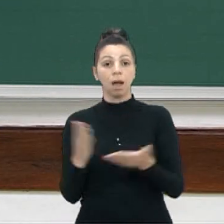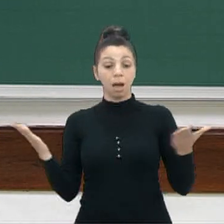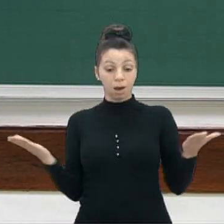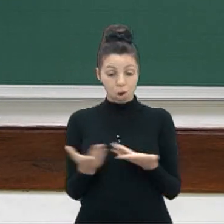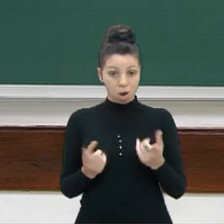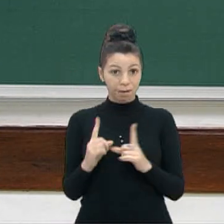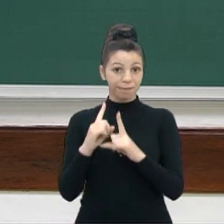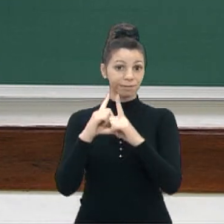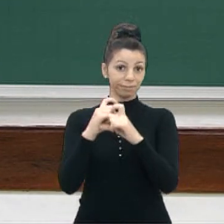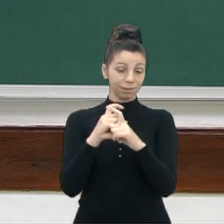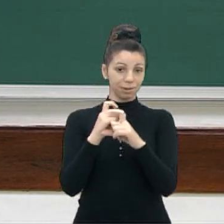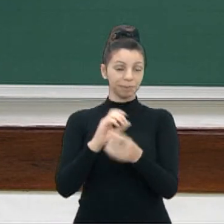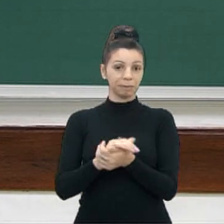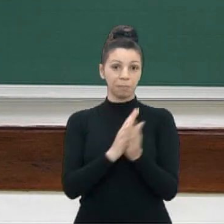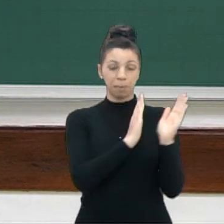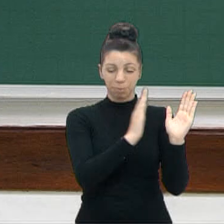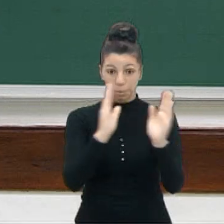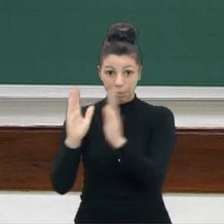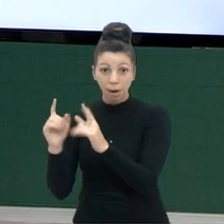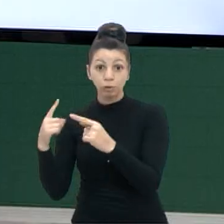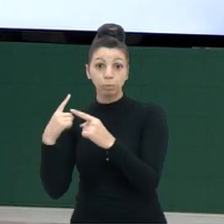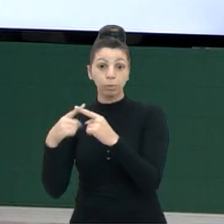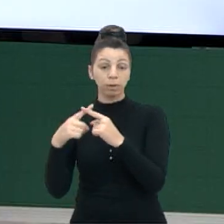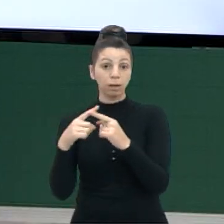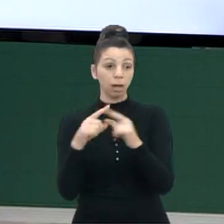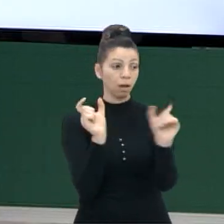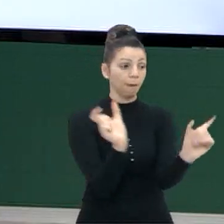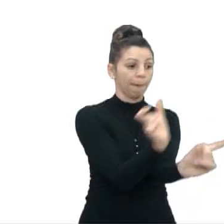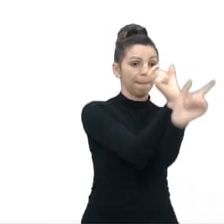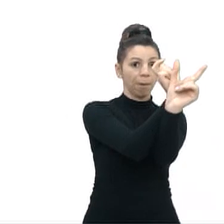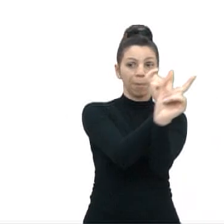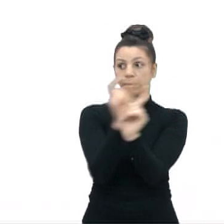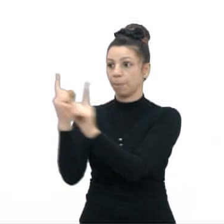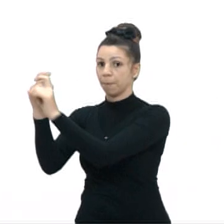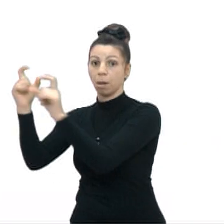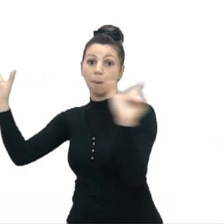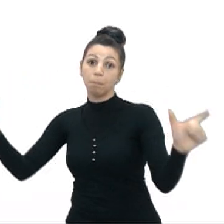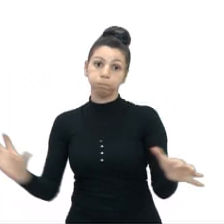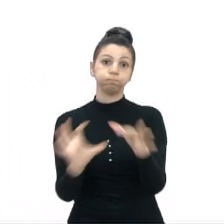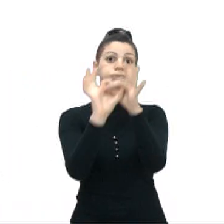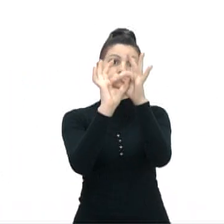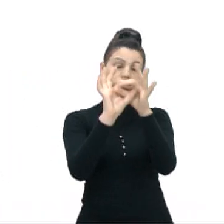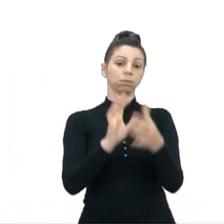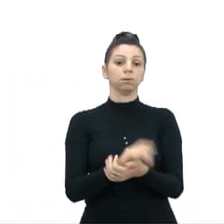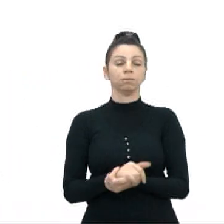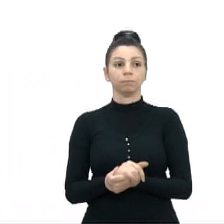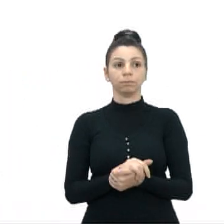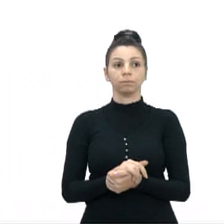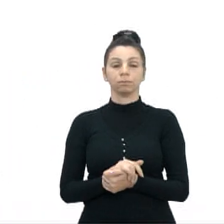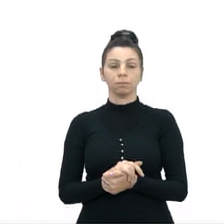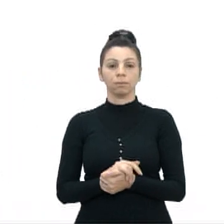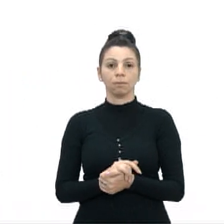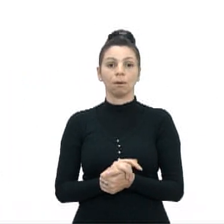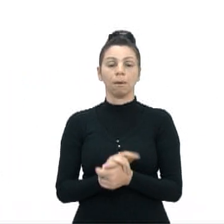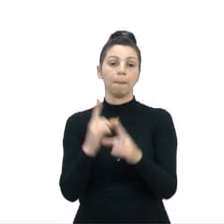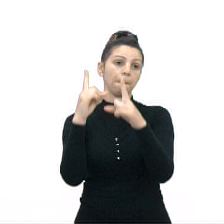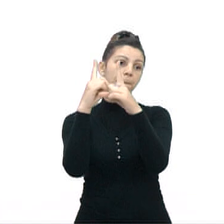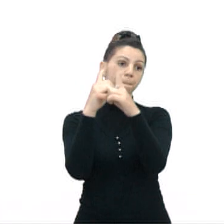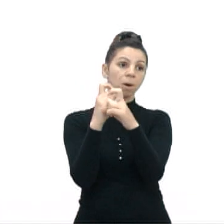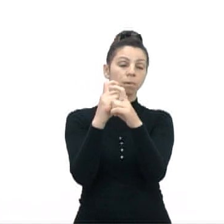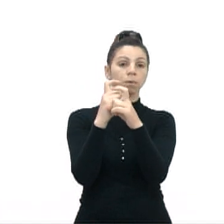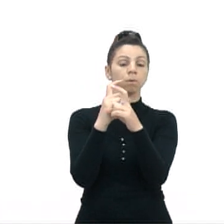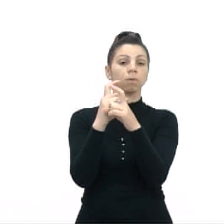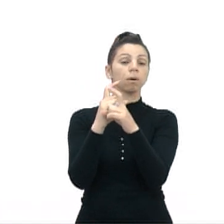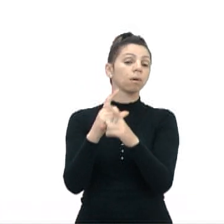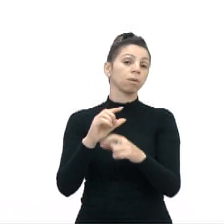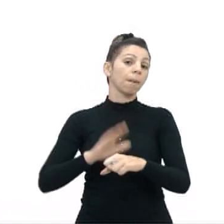porque um depende do outro. Qualquer adição algébrica de monômios denomina-se polinômios, ou